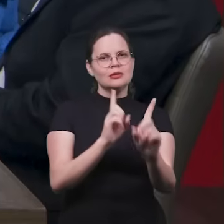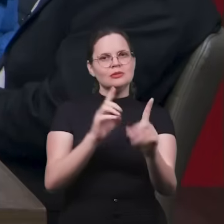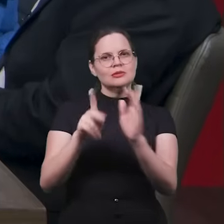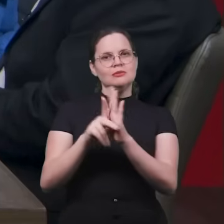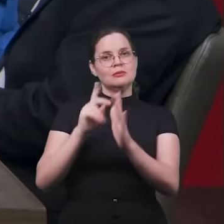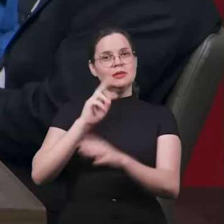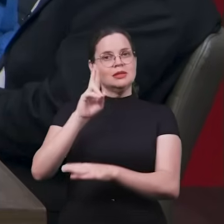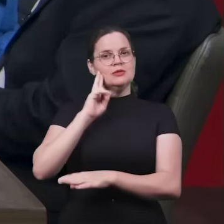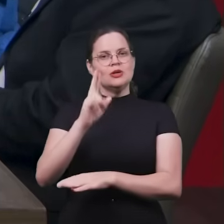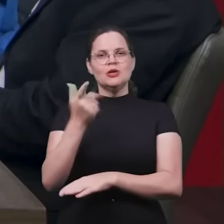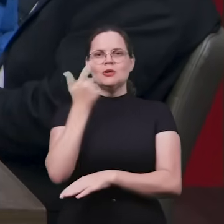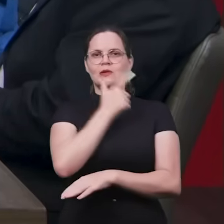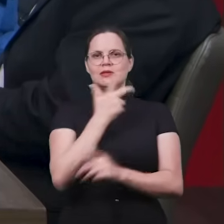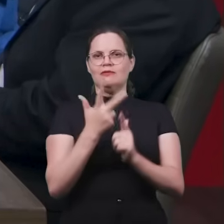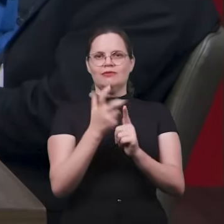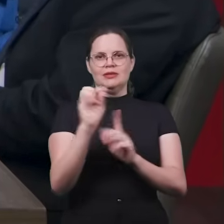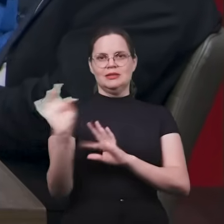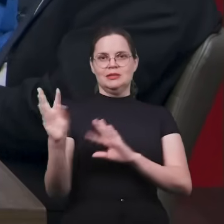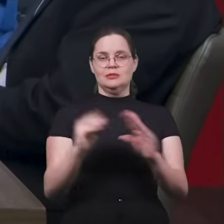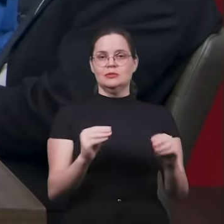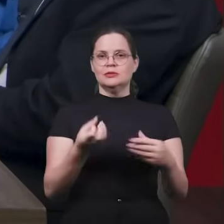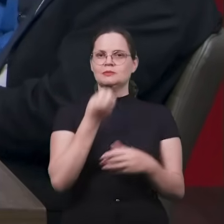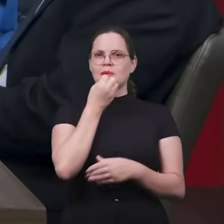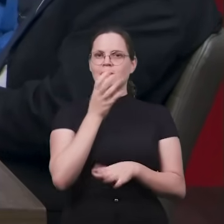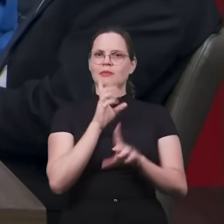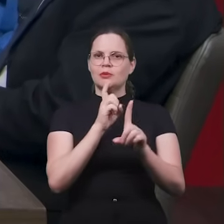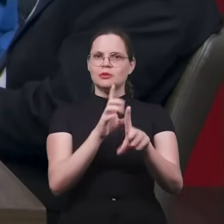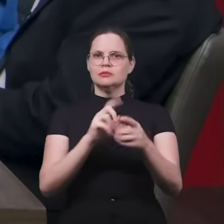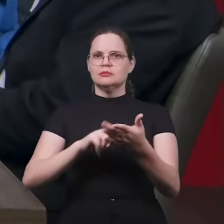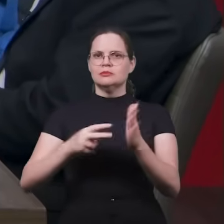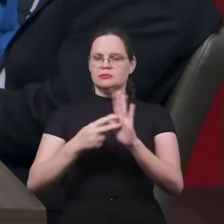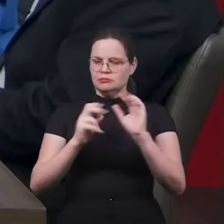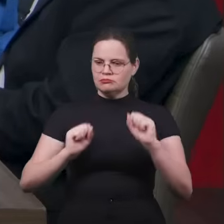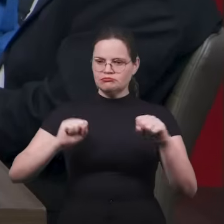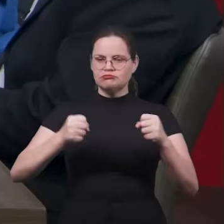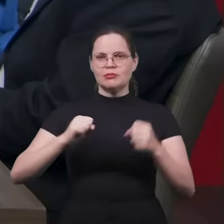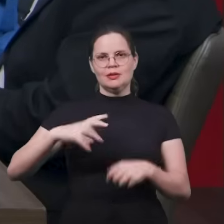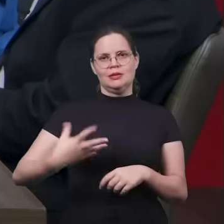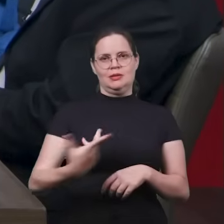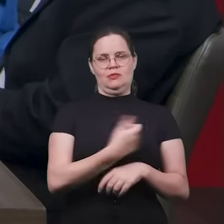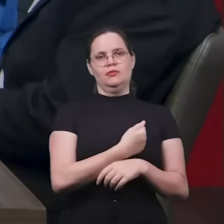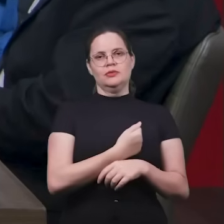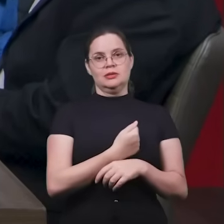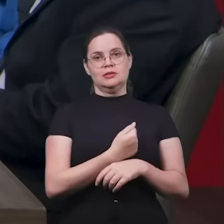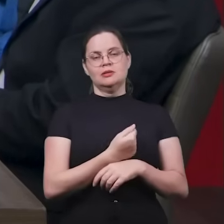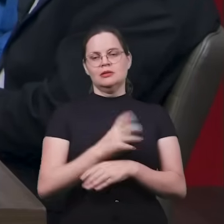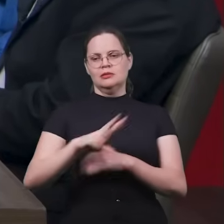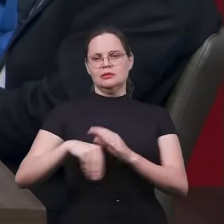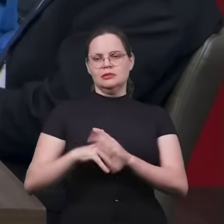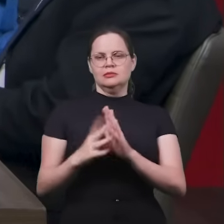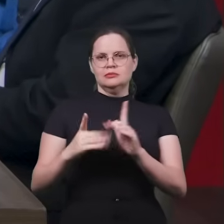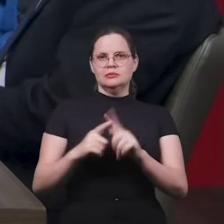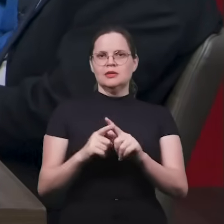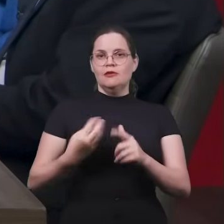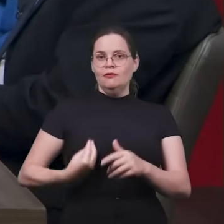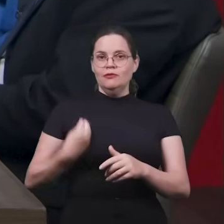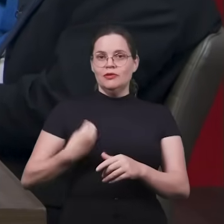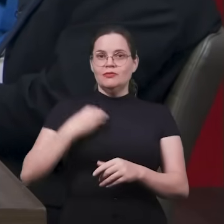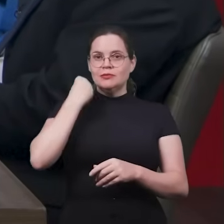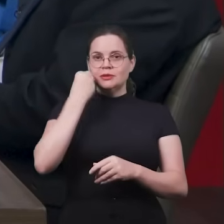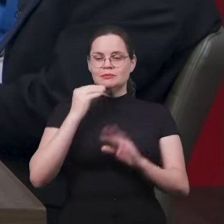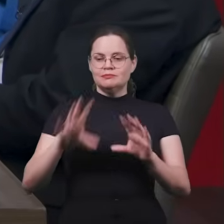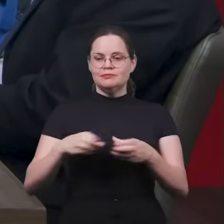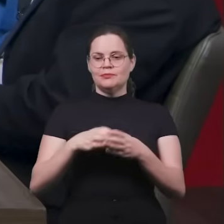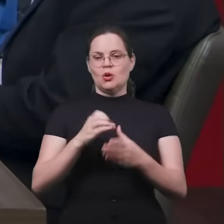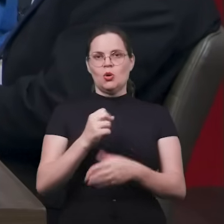do Senhor. E uma boa doutrina é a sustentabilidade da salvação, da obra, da igreja, do corpo. É